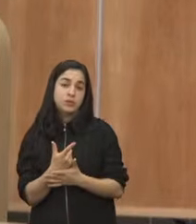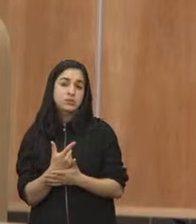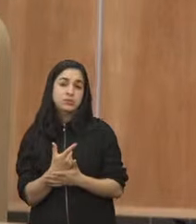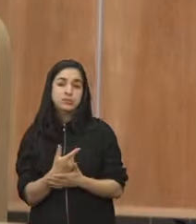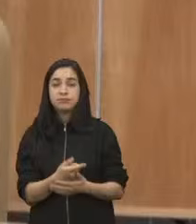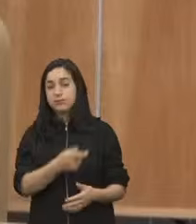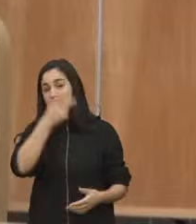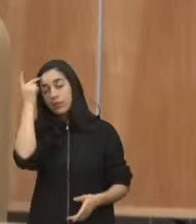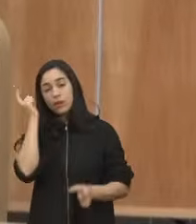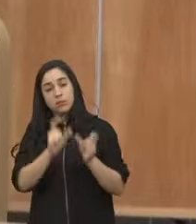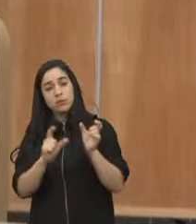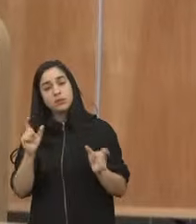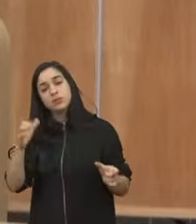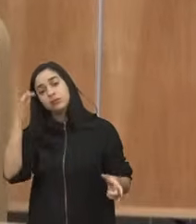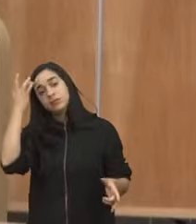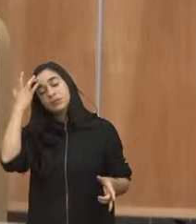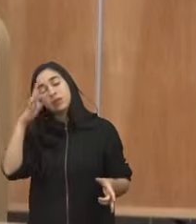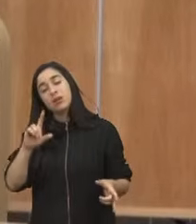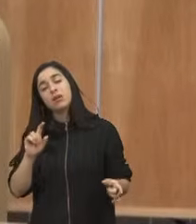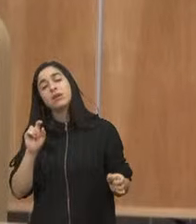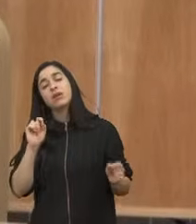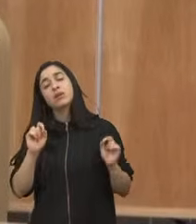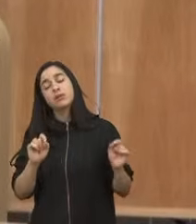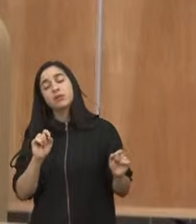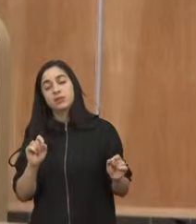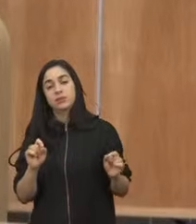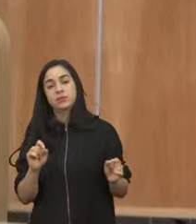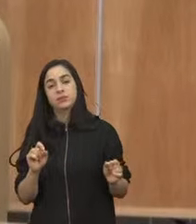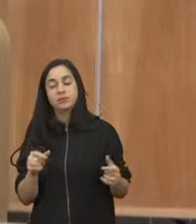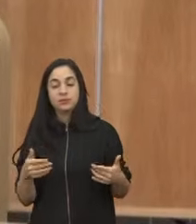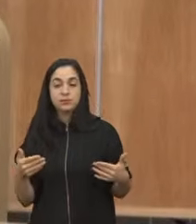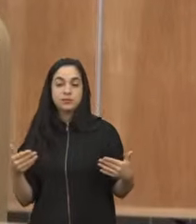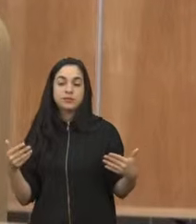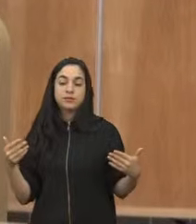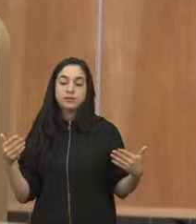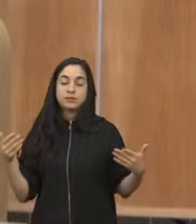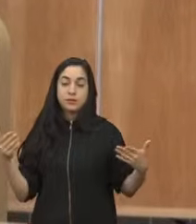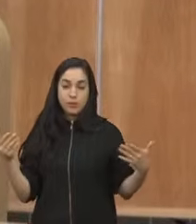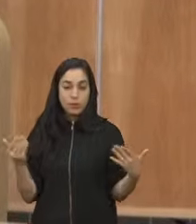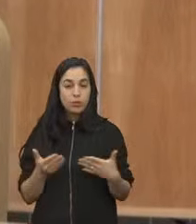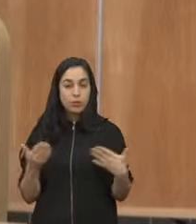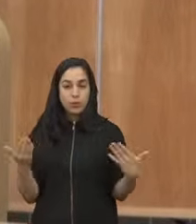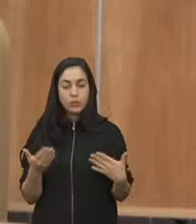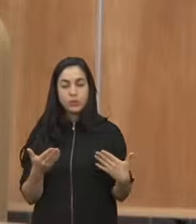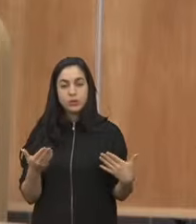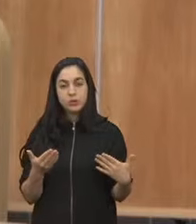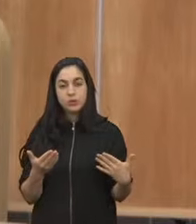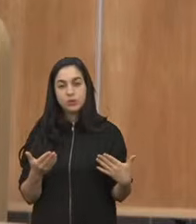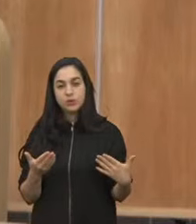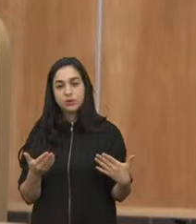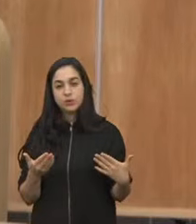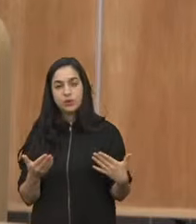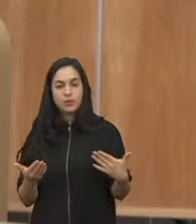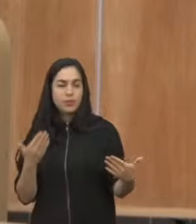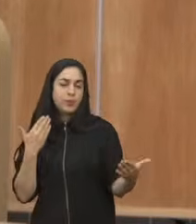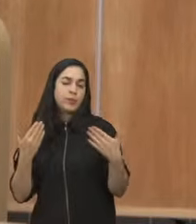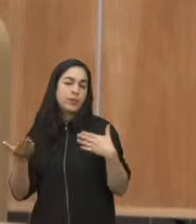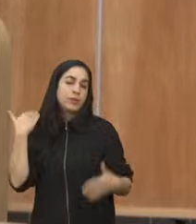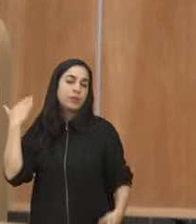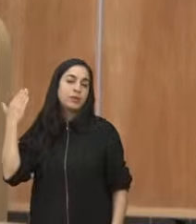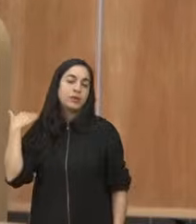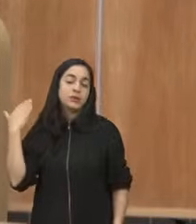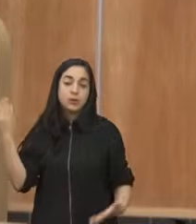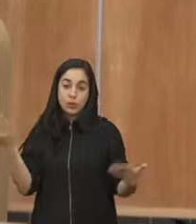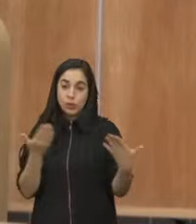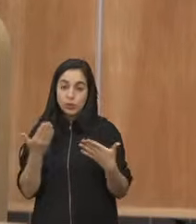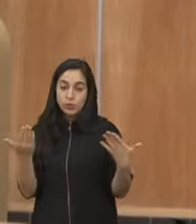não sabe é que hoje entra menos do que entrava no passado.